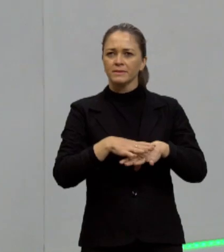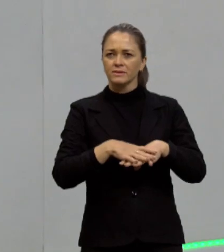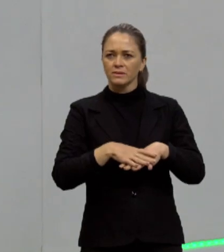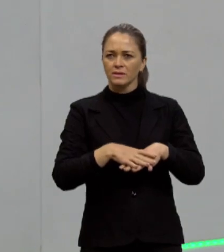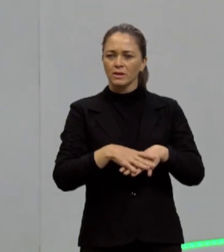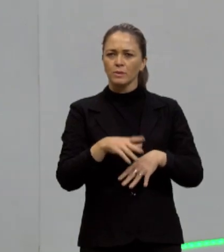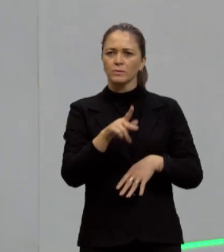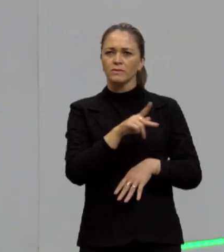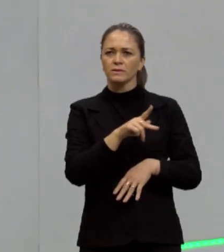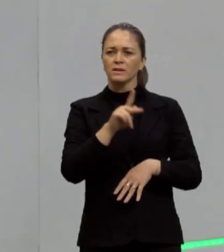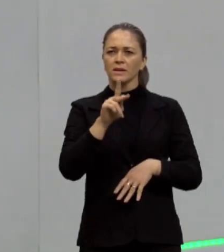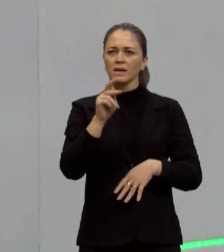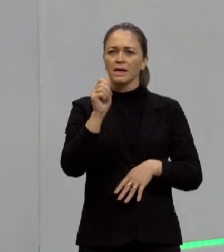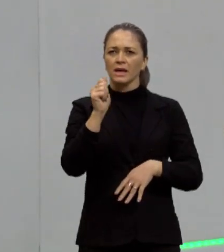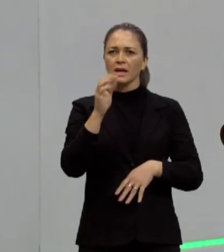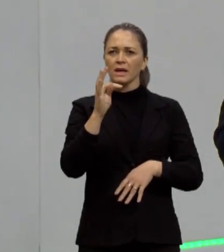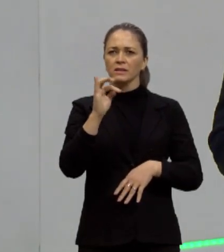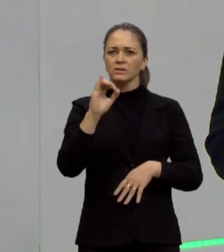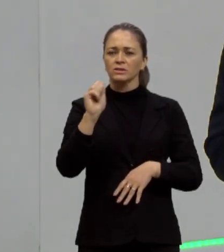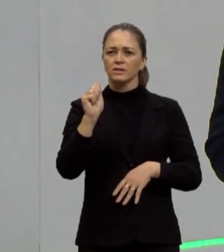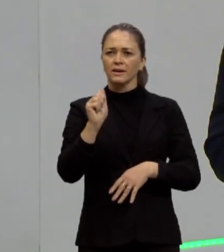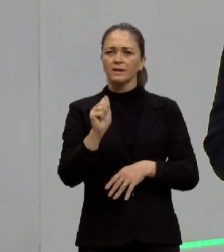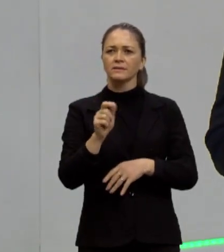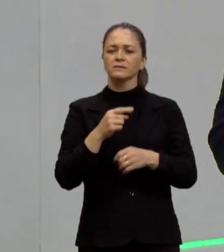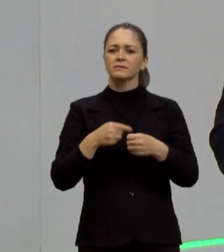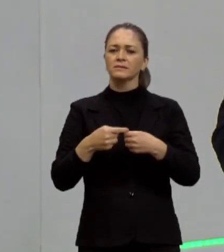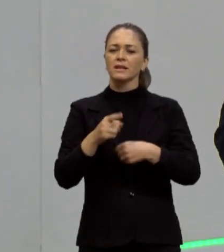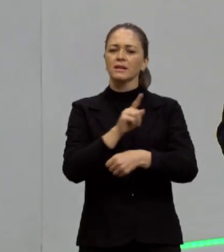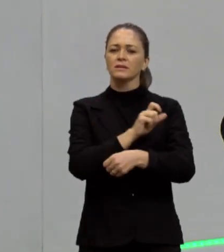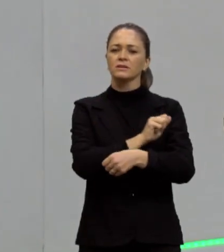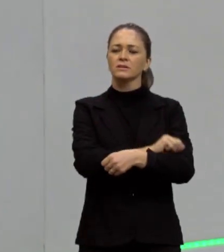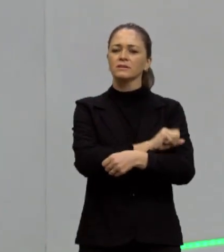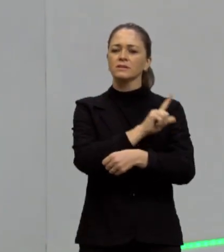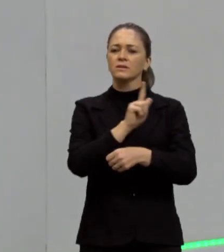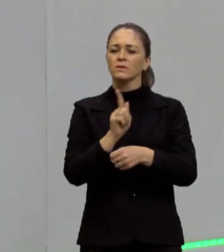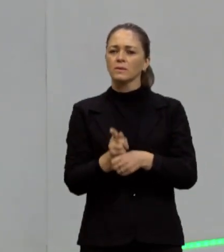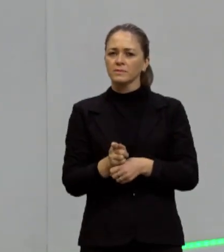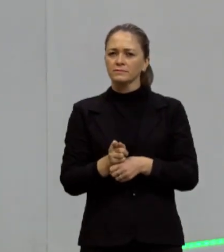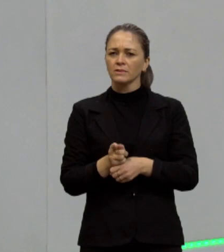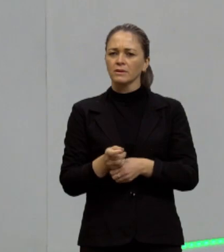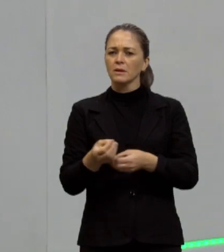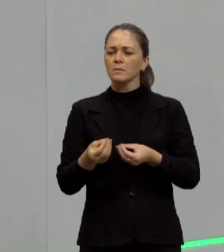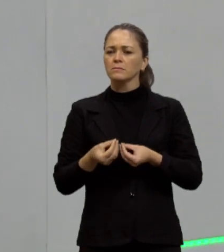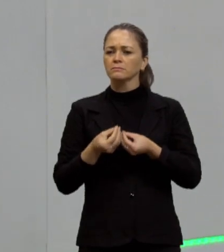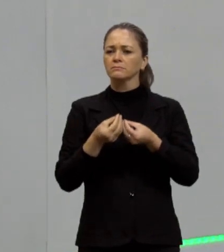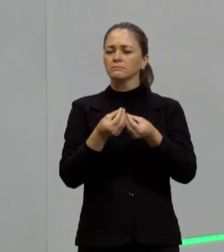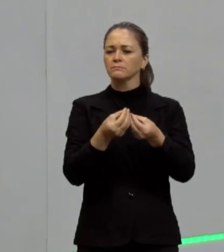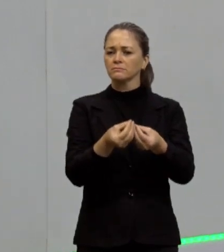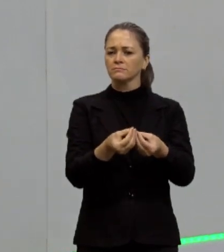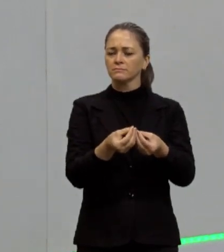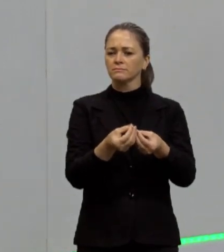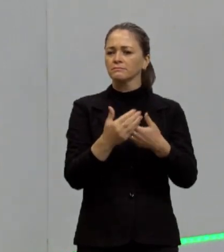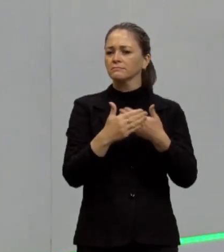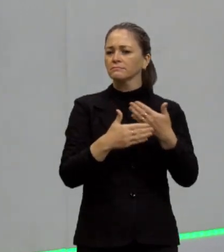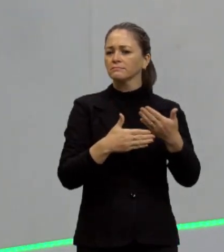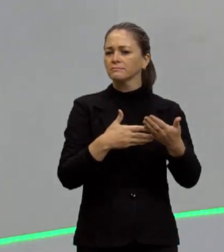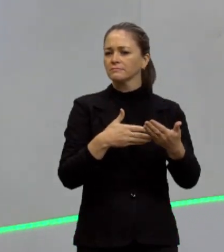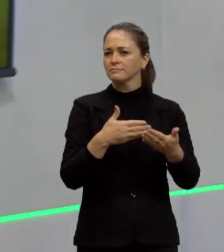sou a professora Kátia Rocha, lá de São Gabriel, e estou aqui para contribuir com vocês nesse caminho.